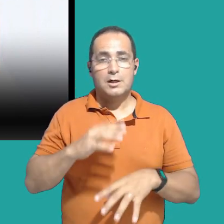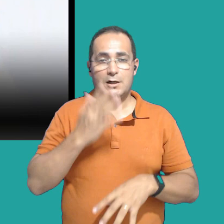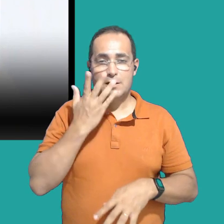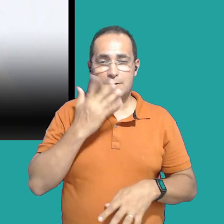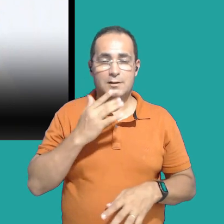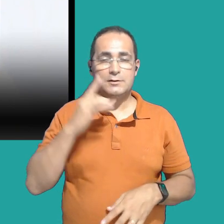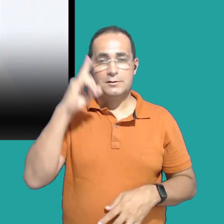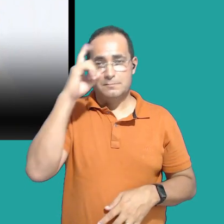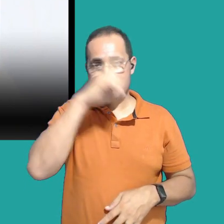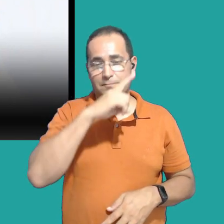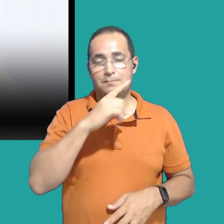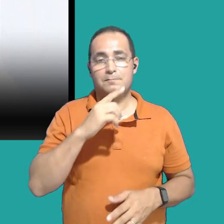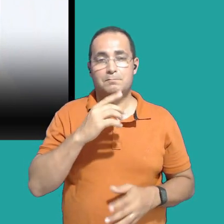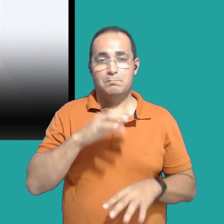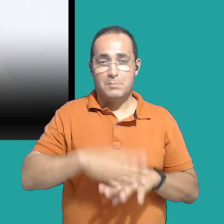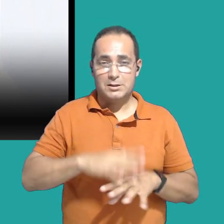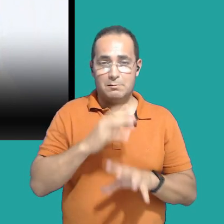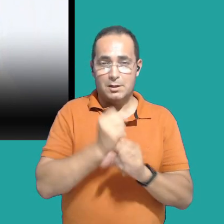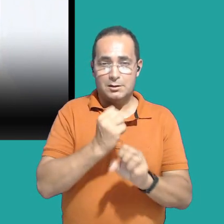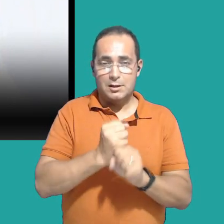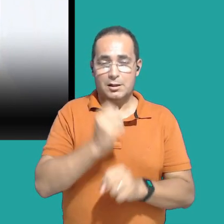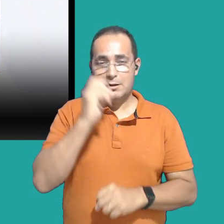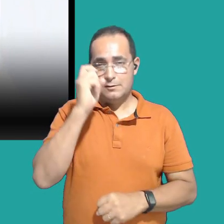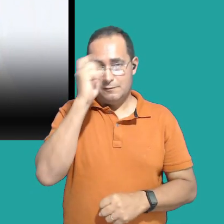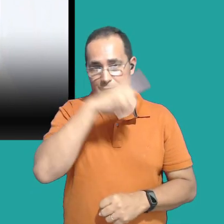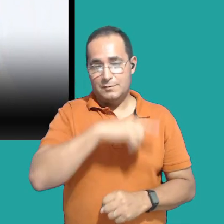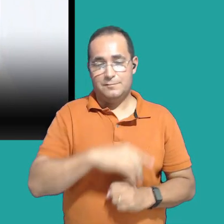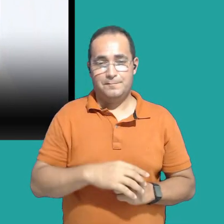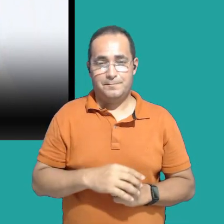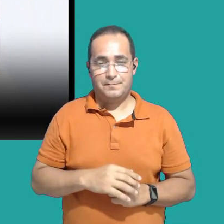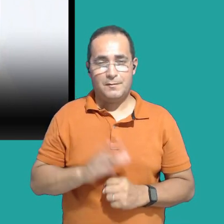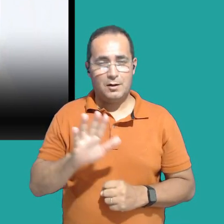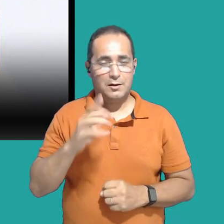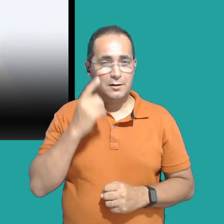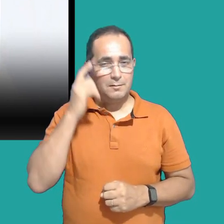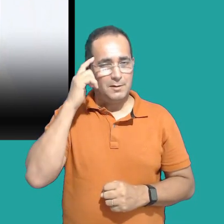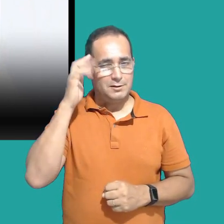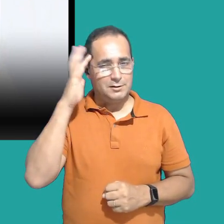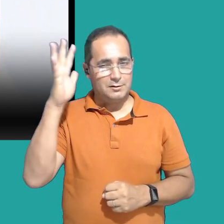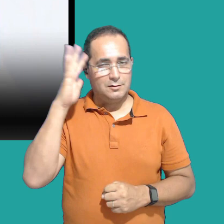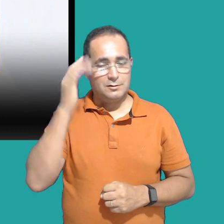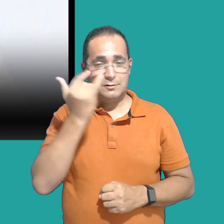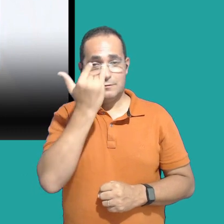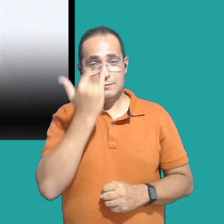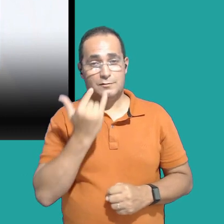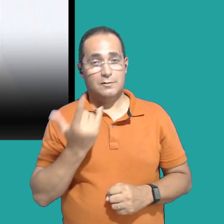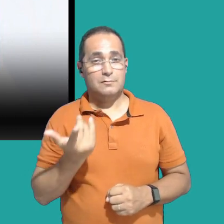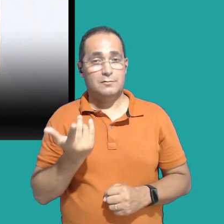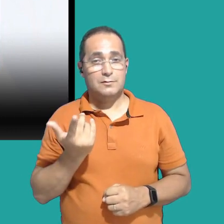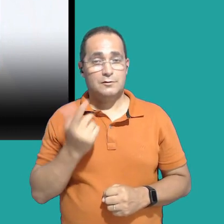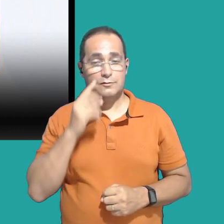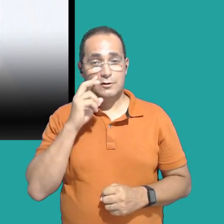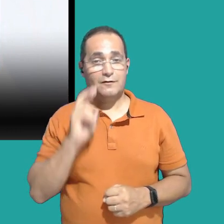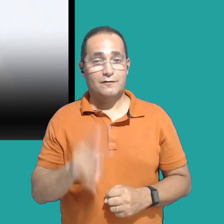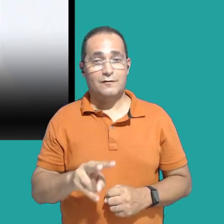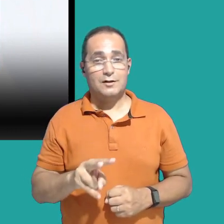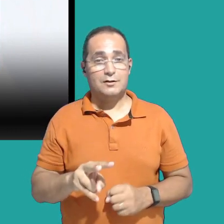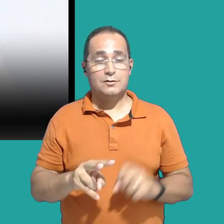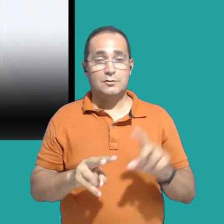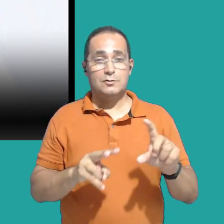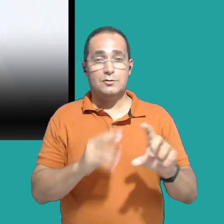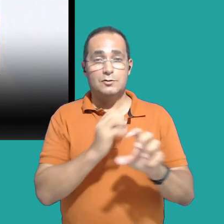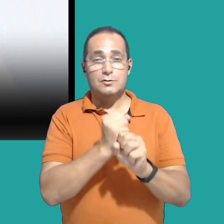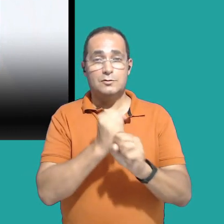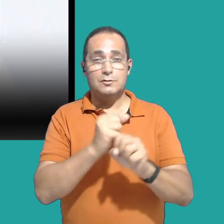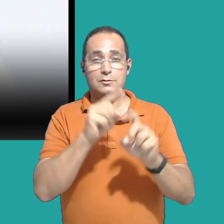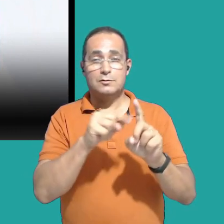Toda criança tem dificuldade com matemática, né? A maioria delas tem dificuldade. E agora, imagina uma pessoa com deficiência